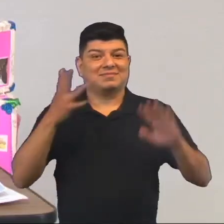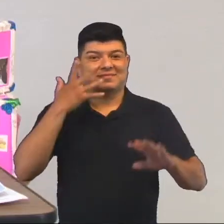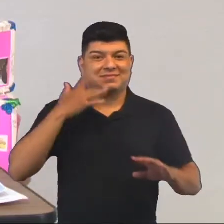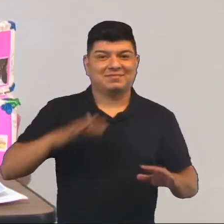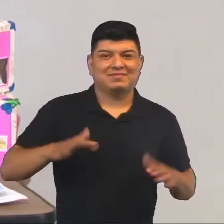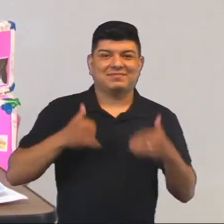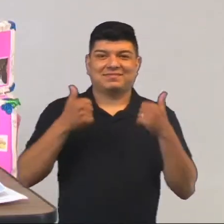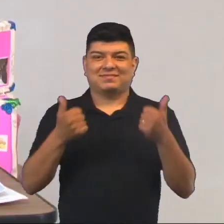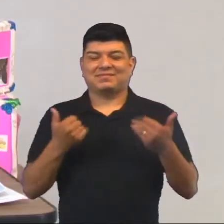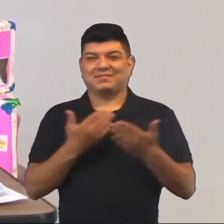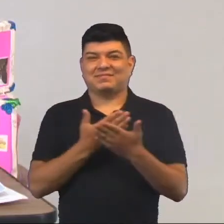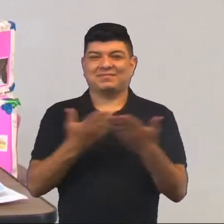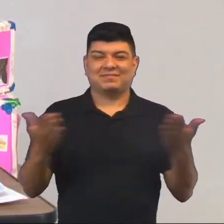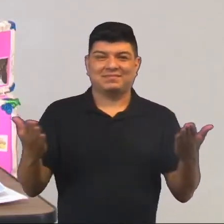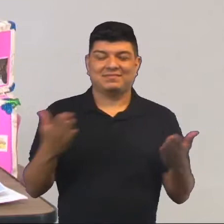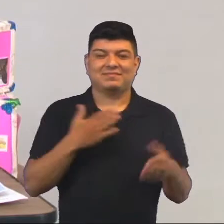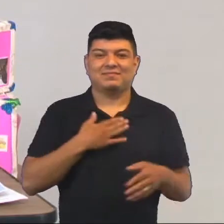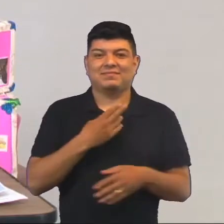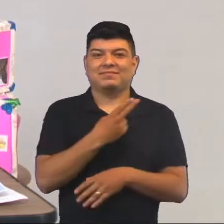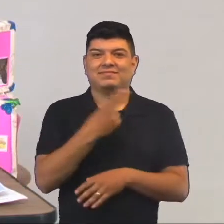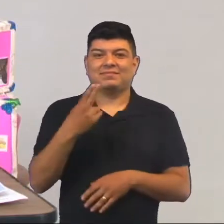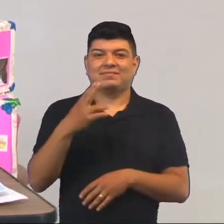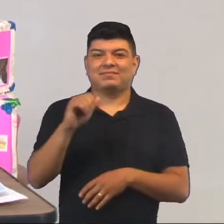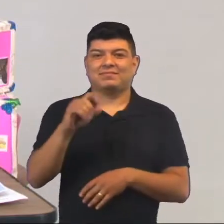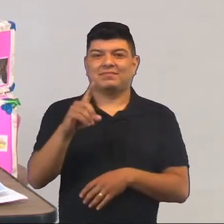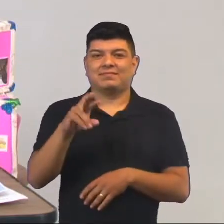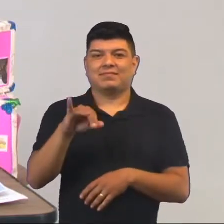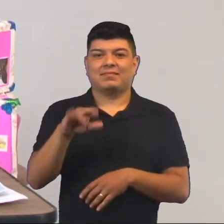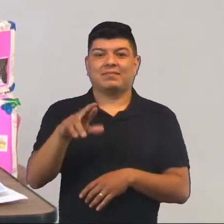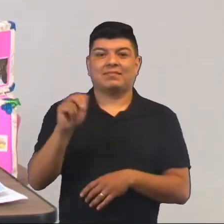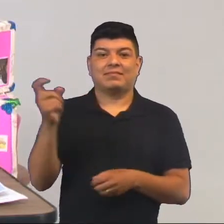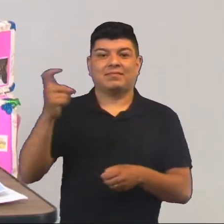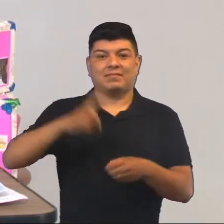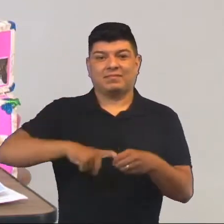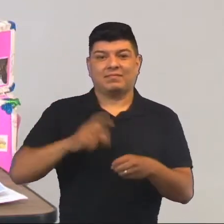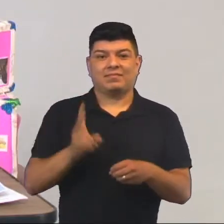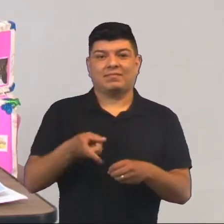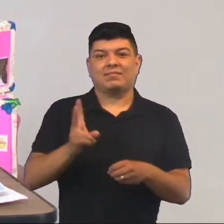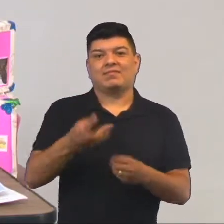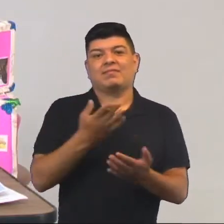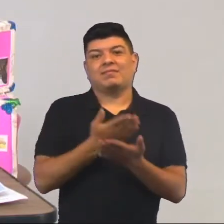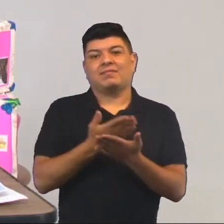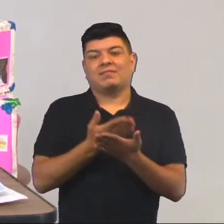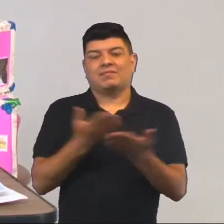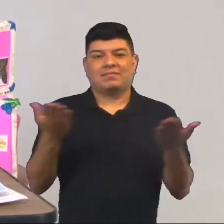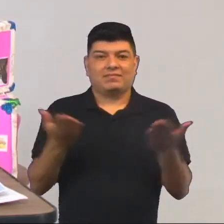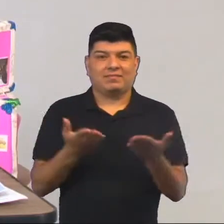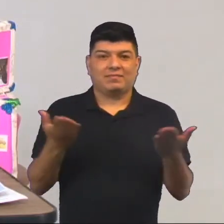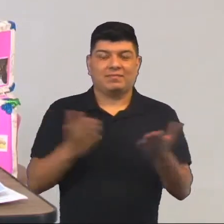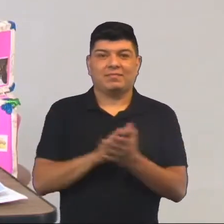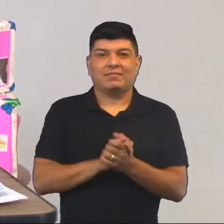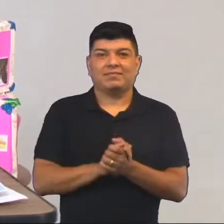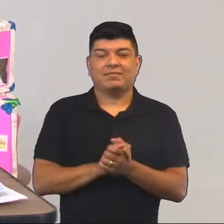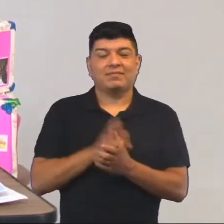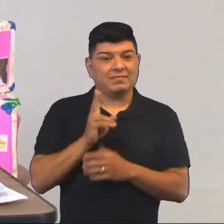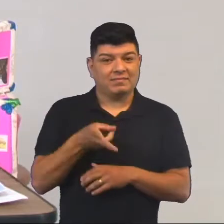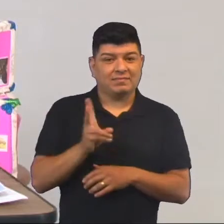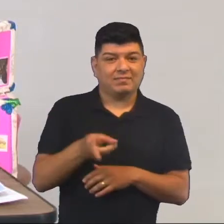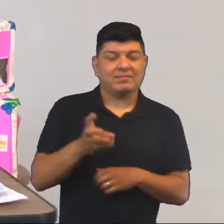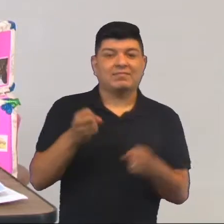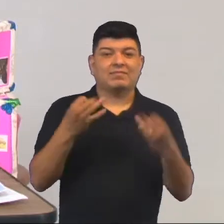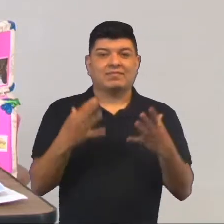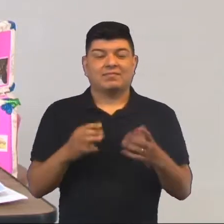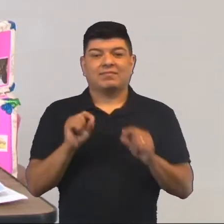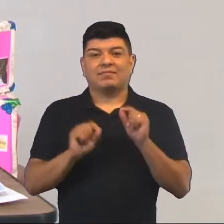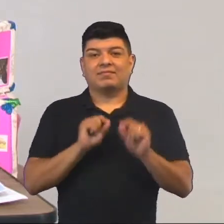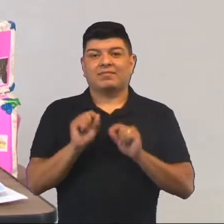Olá, crianças! Tudo bem com vocês? Sou a professora Adriana. Estou de volta para dar continuidade à nossa aula de hoje. Vamos continuar